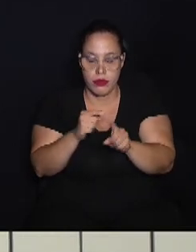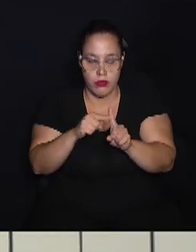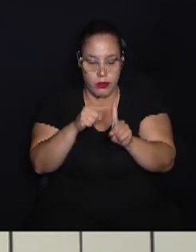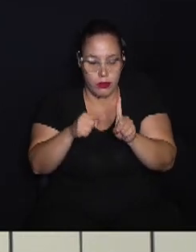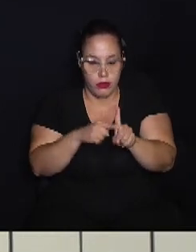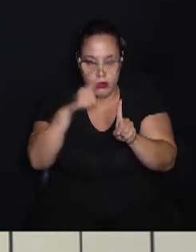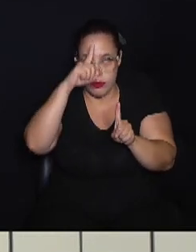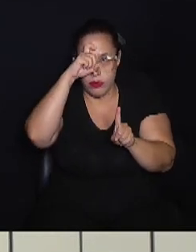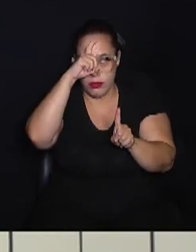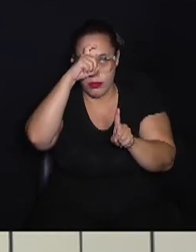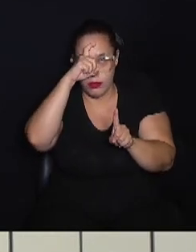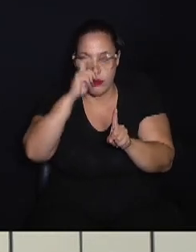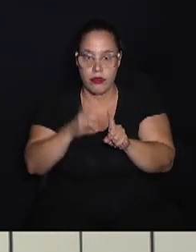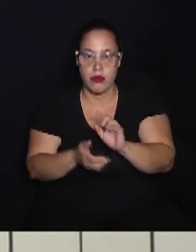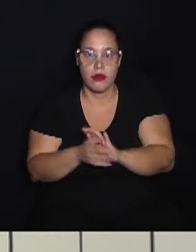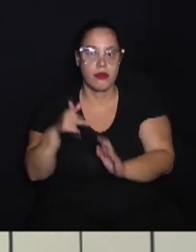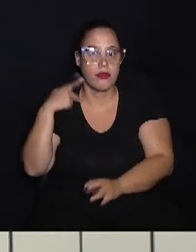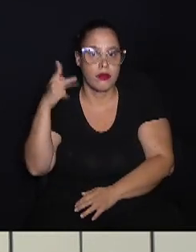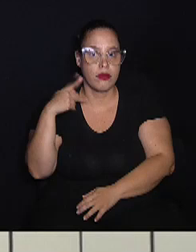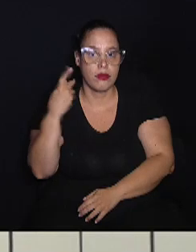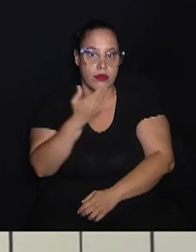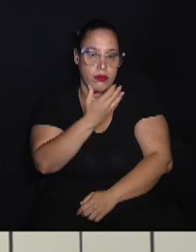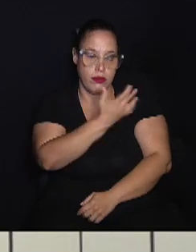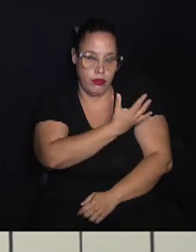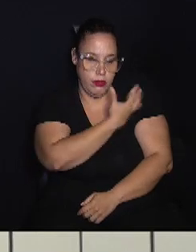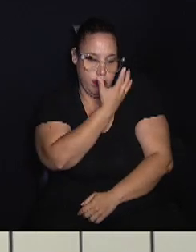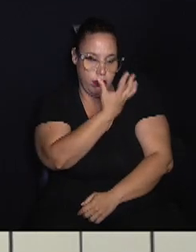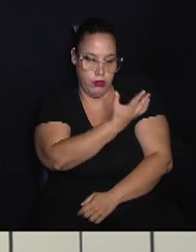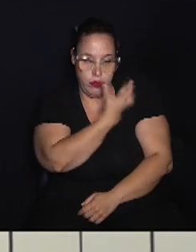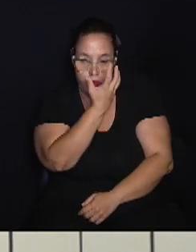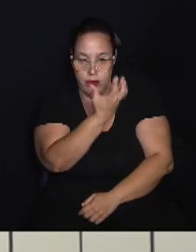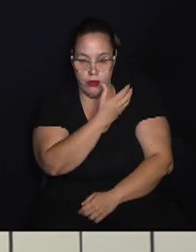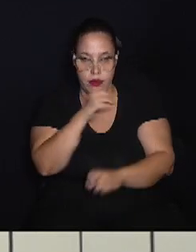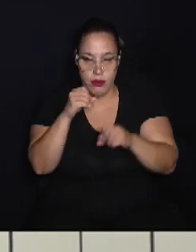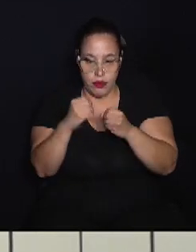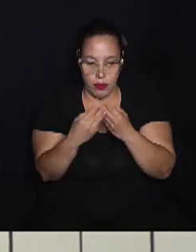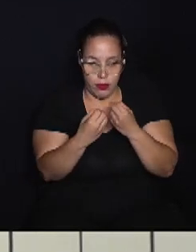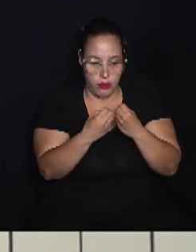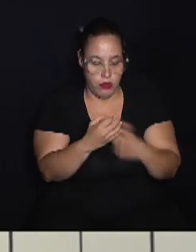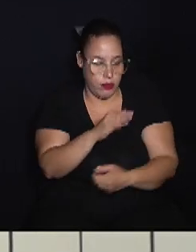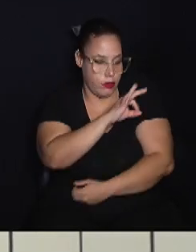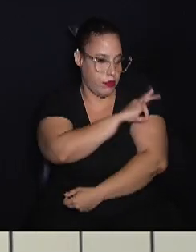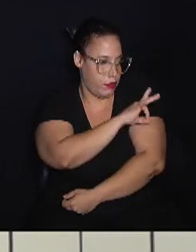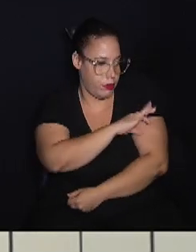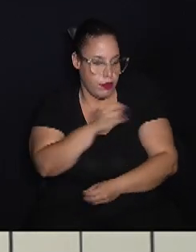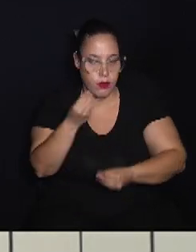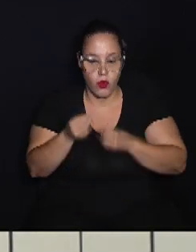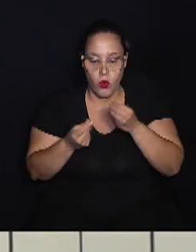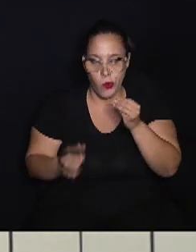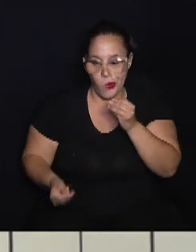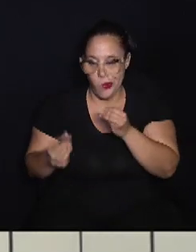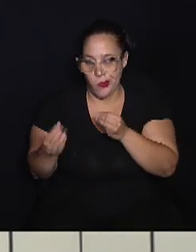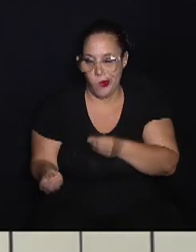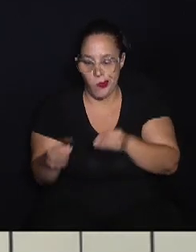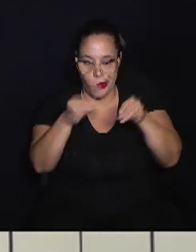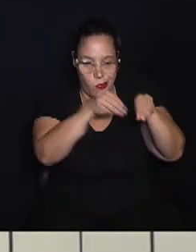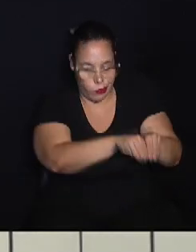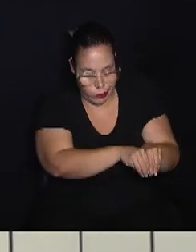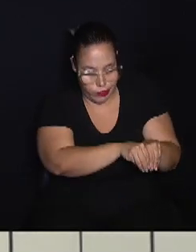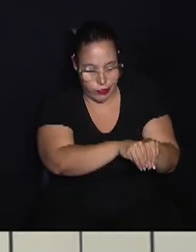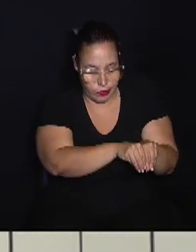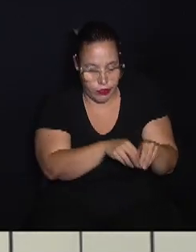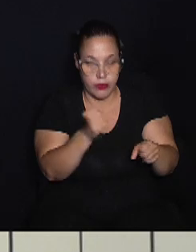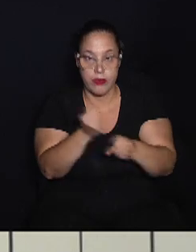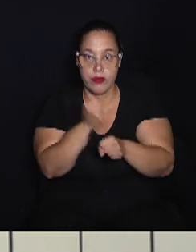em Campinas a vereadora Guida Calisto pede informações da prefeitura sobre as verbas destinadas para a